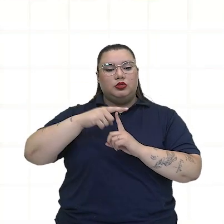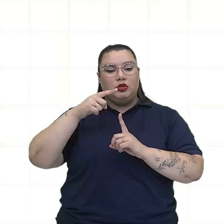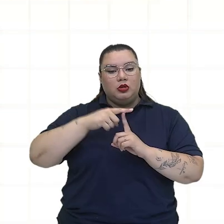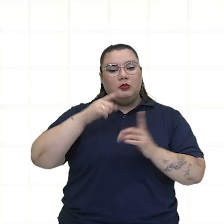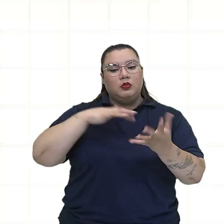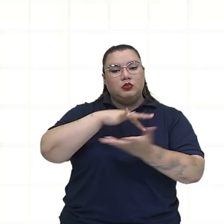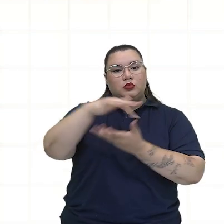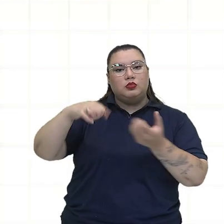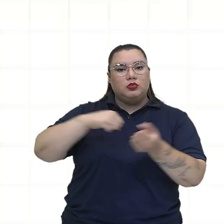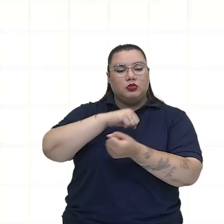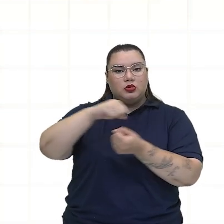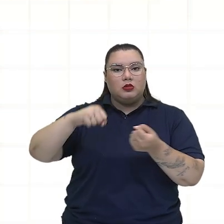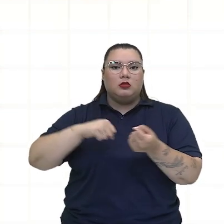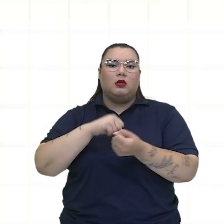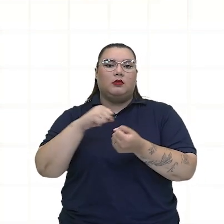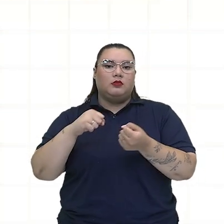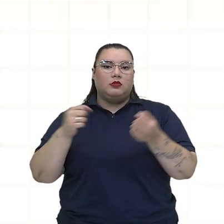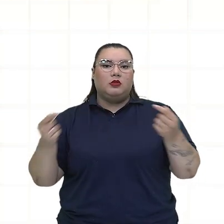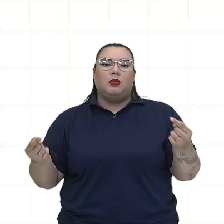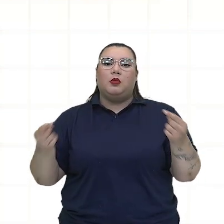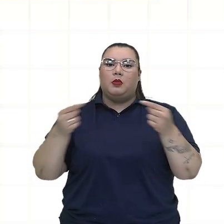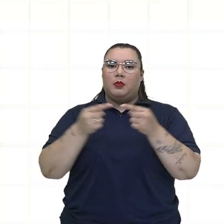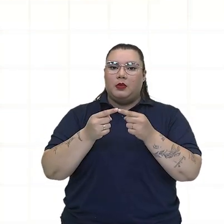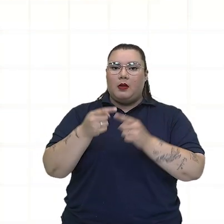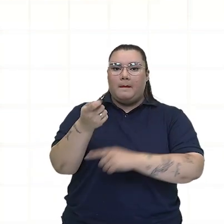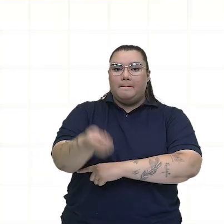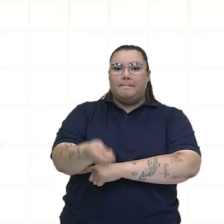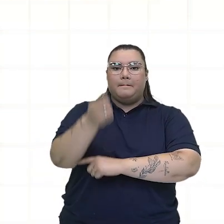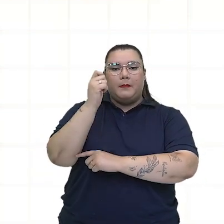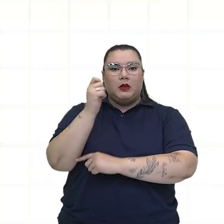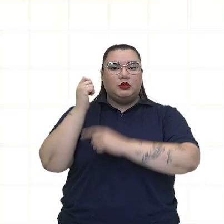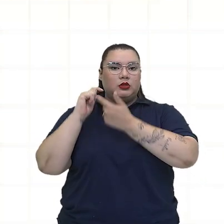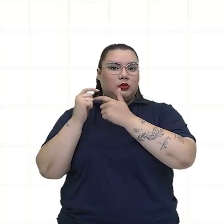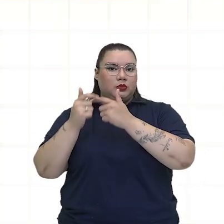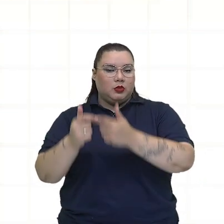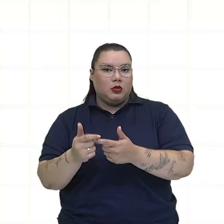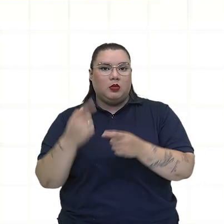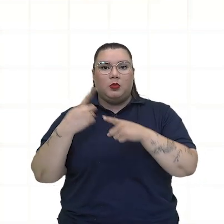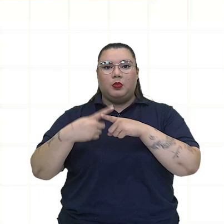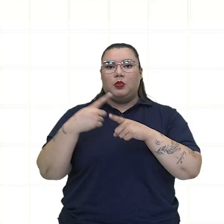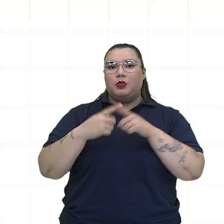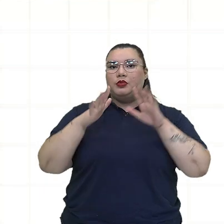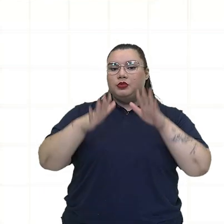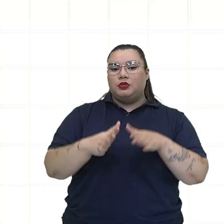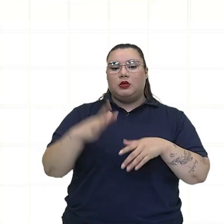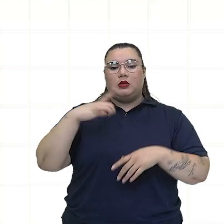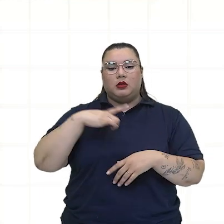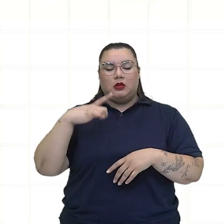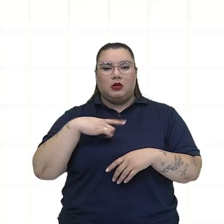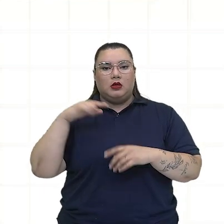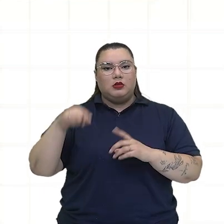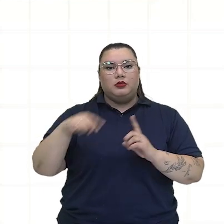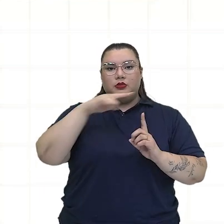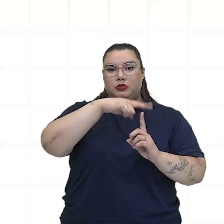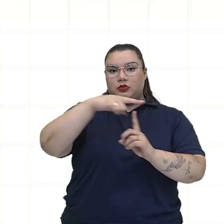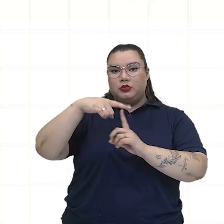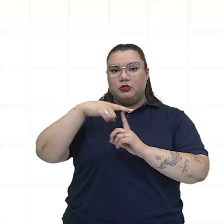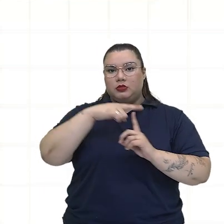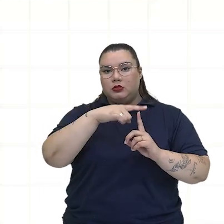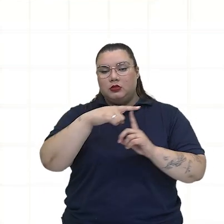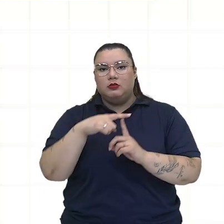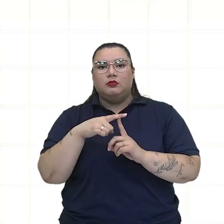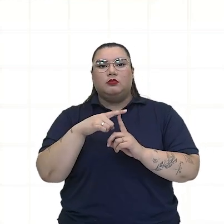uma alternativa sustentável à pesca tradicional, porque ela já vai ter aquelas espécies que